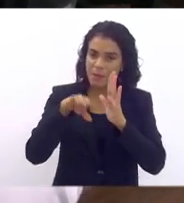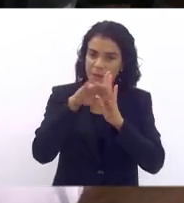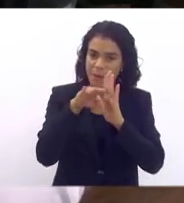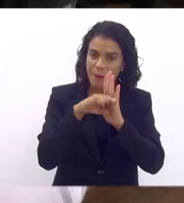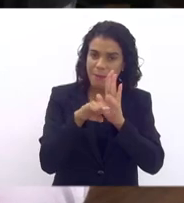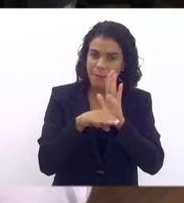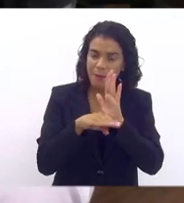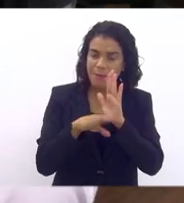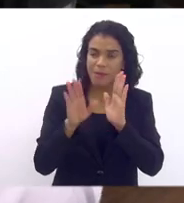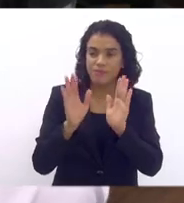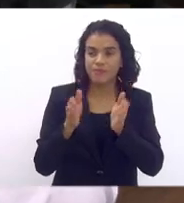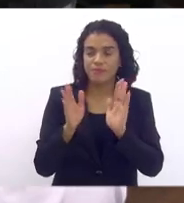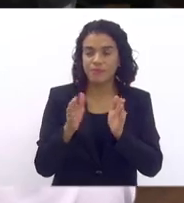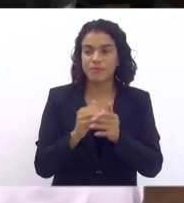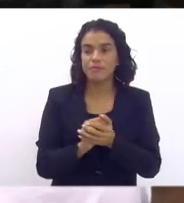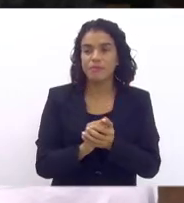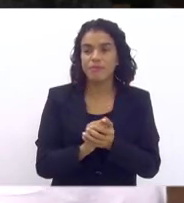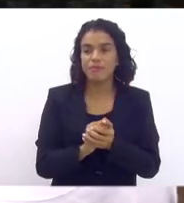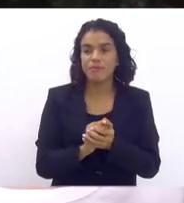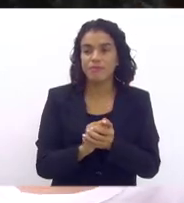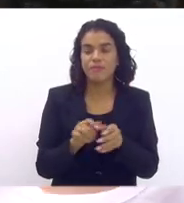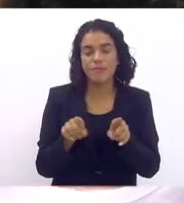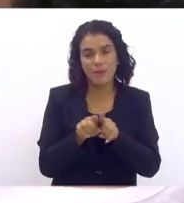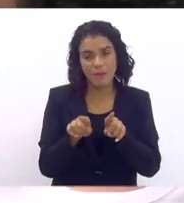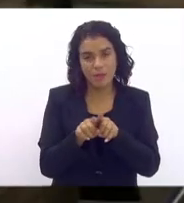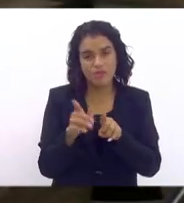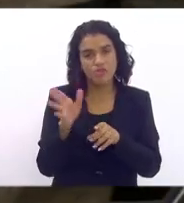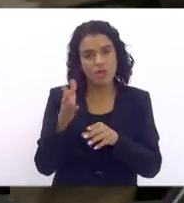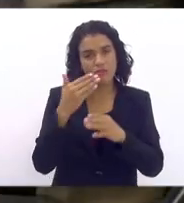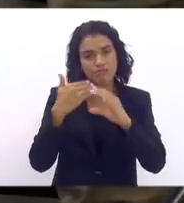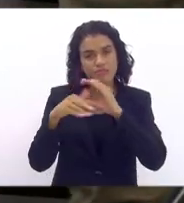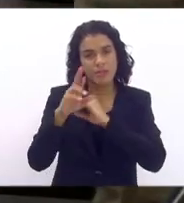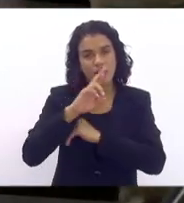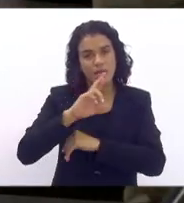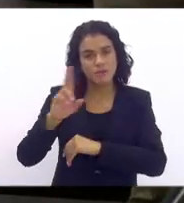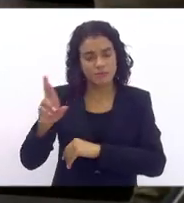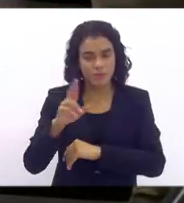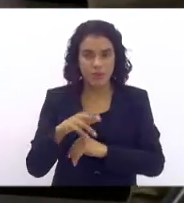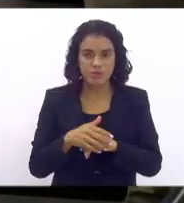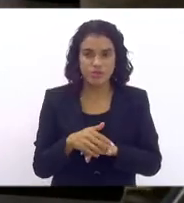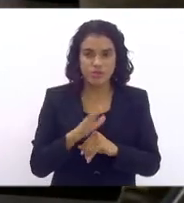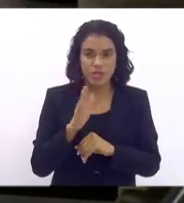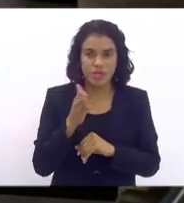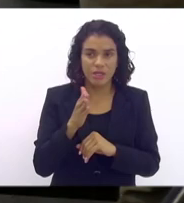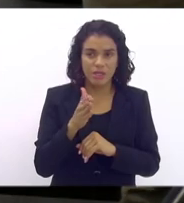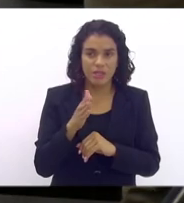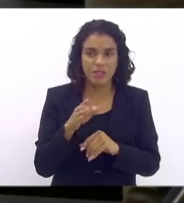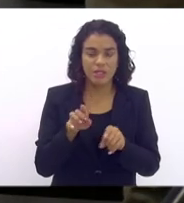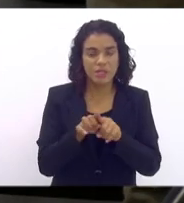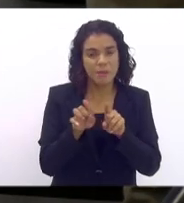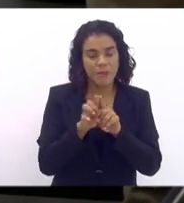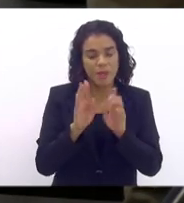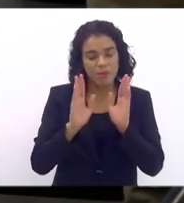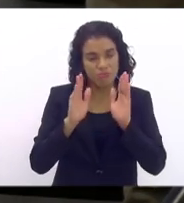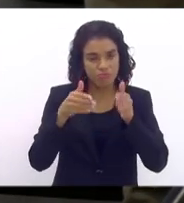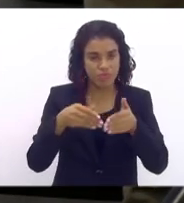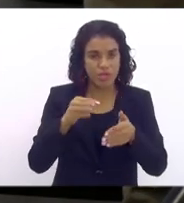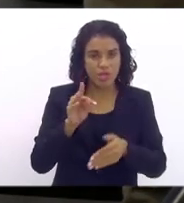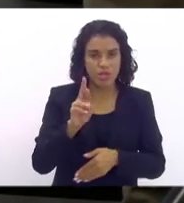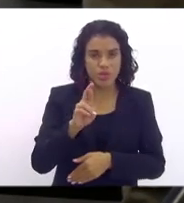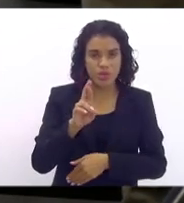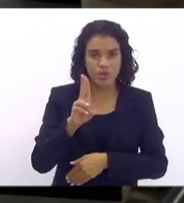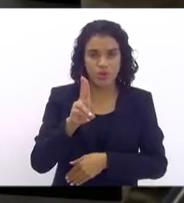sim o o Salvo engano da truc a gente já encaminhou resposta mas eu trago elas aqui também e aí no caso específico do truc con que é um caso muito